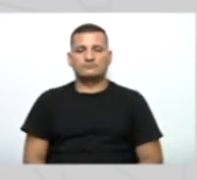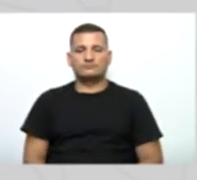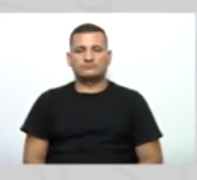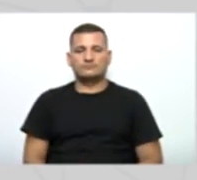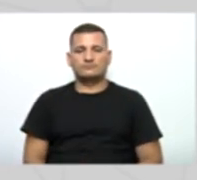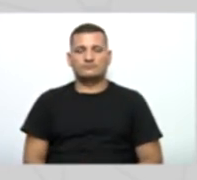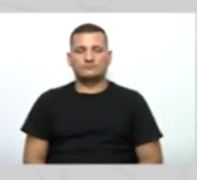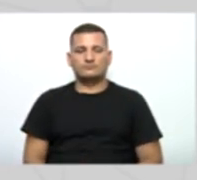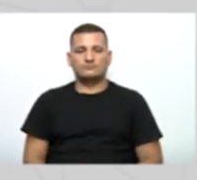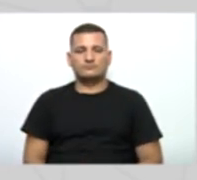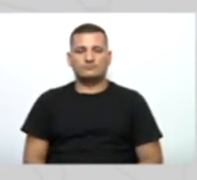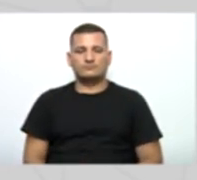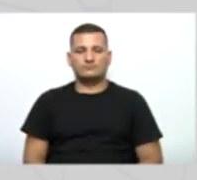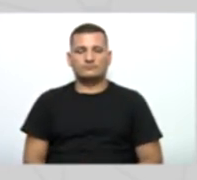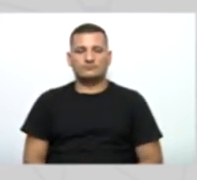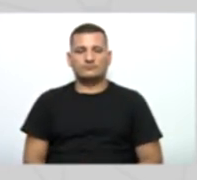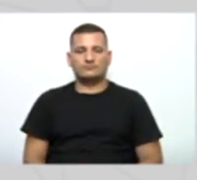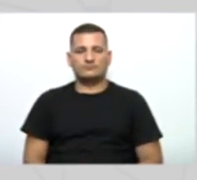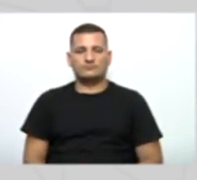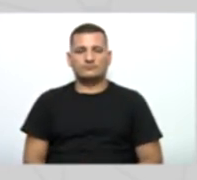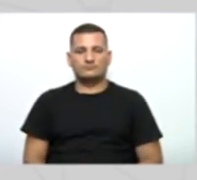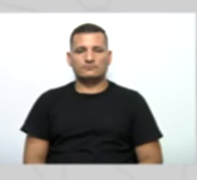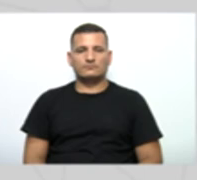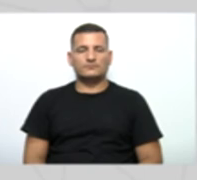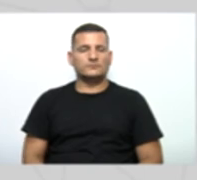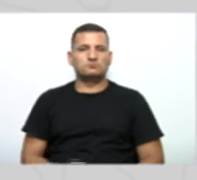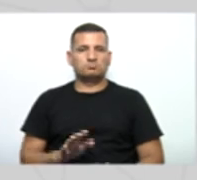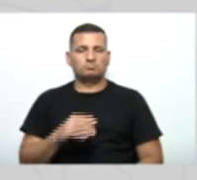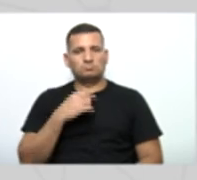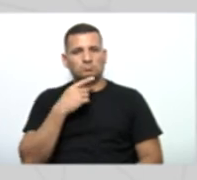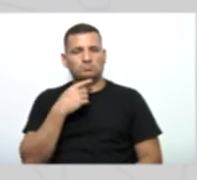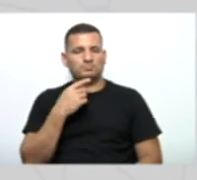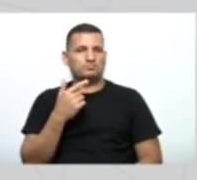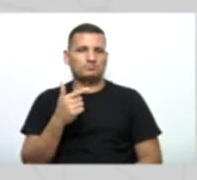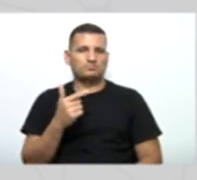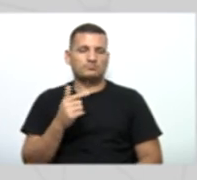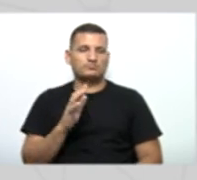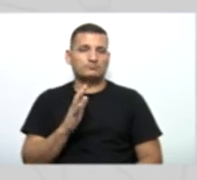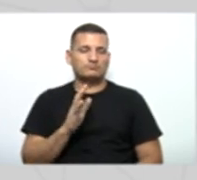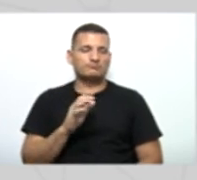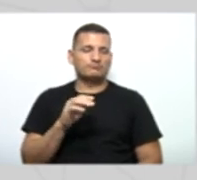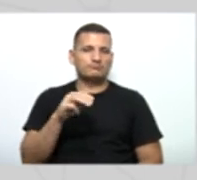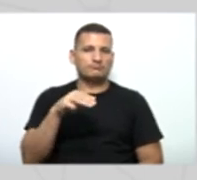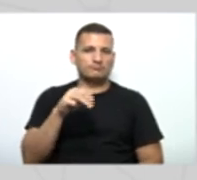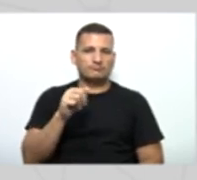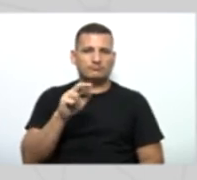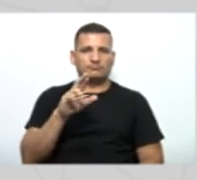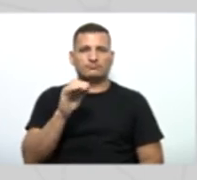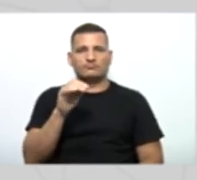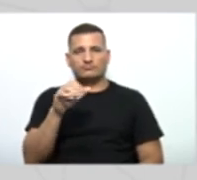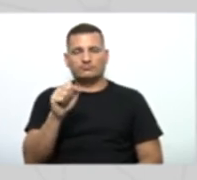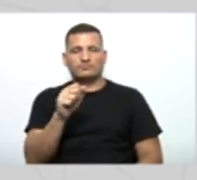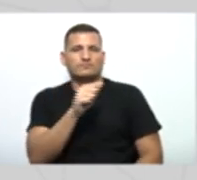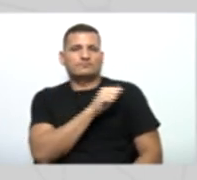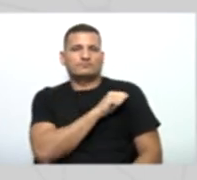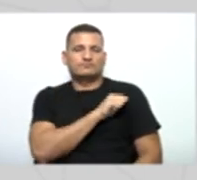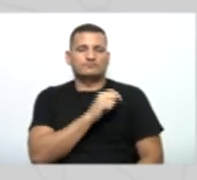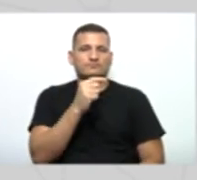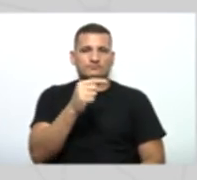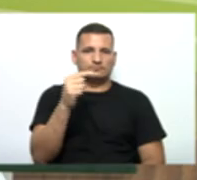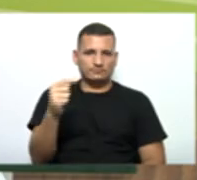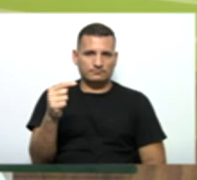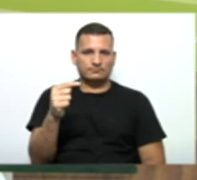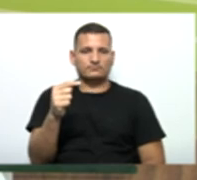Nenhum questionamento. Acredito que foi esclarecido aí para o aluno Marcos Vinícius, do underline, a diferença